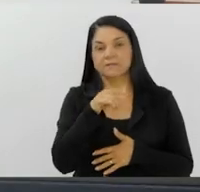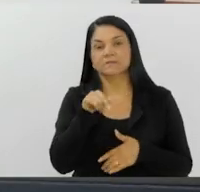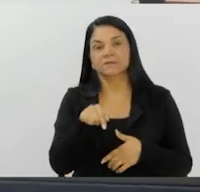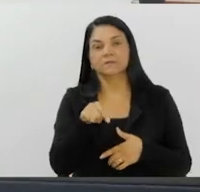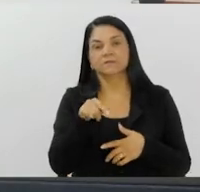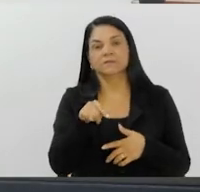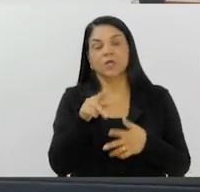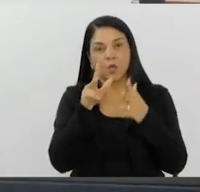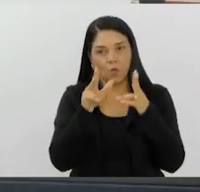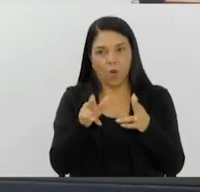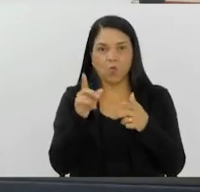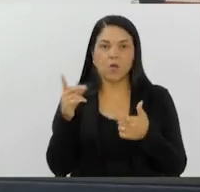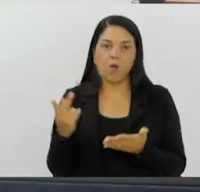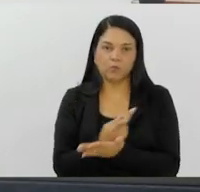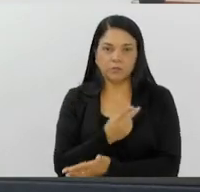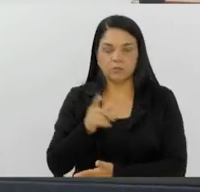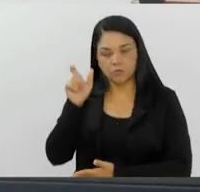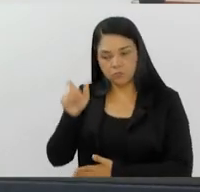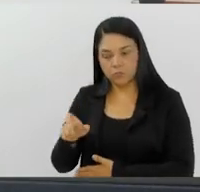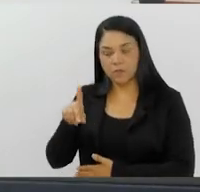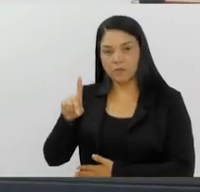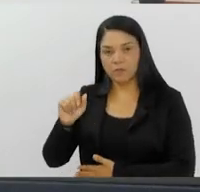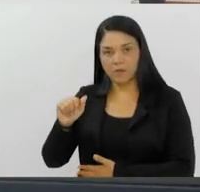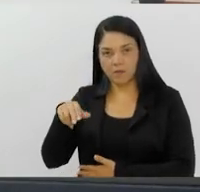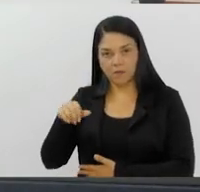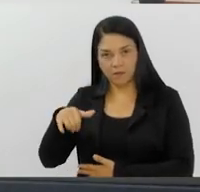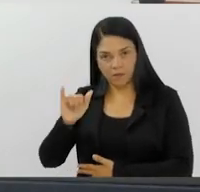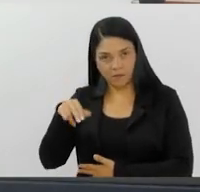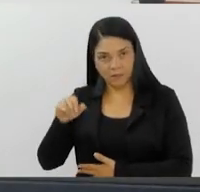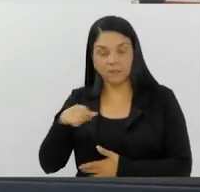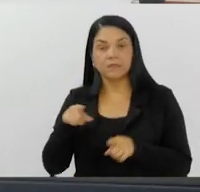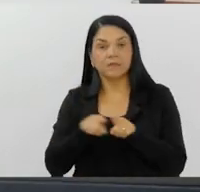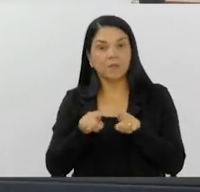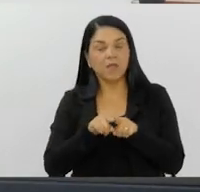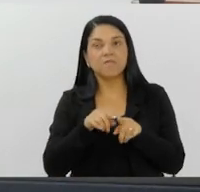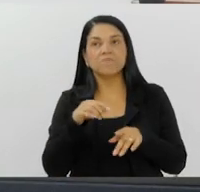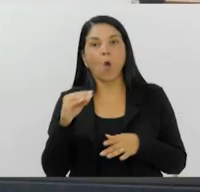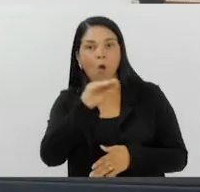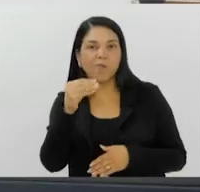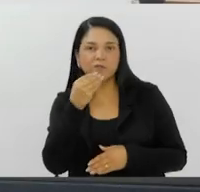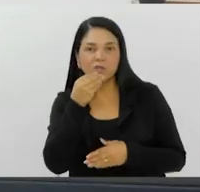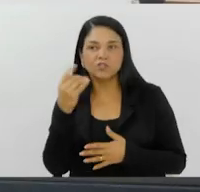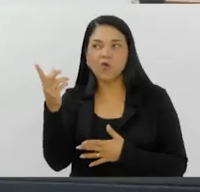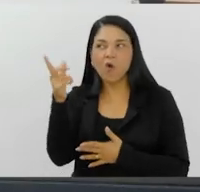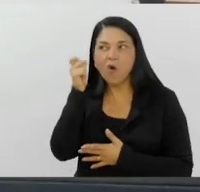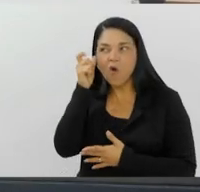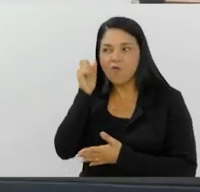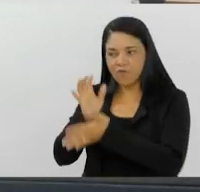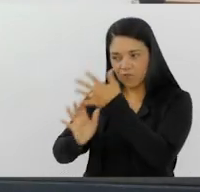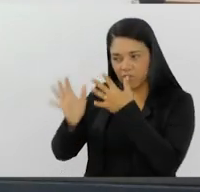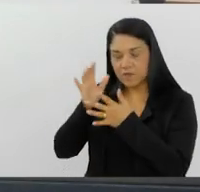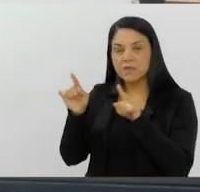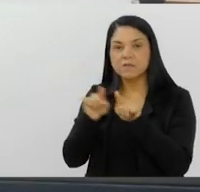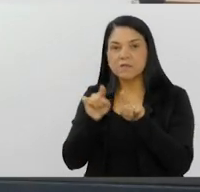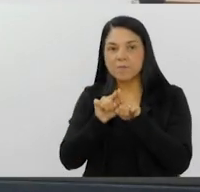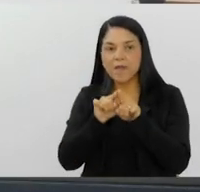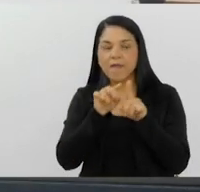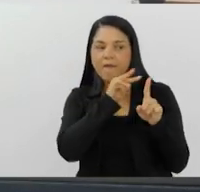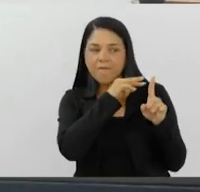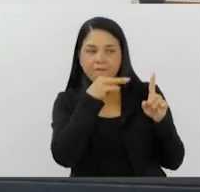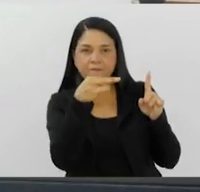dado a oportunidade para ouvirmos e também darmos o olhar do que esses agentes podem ter